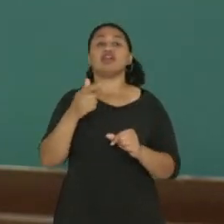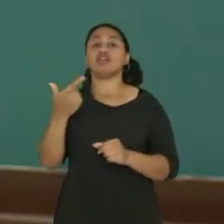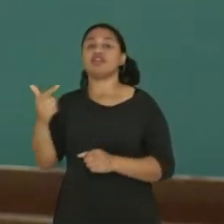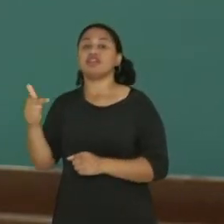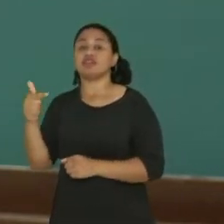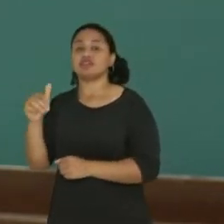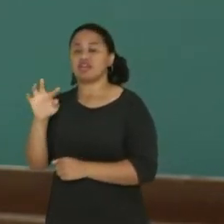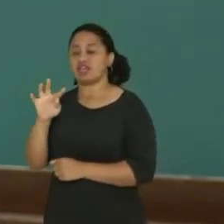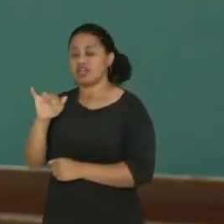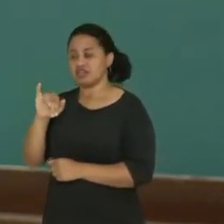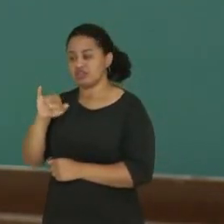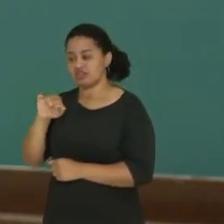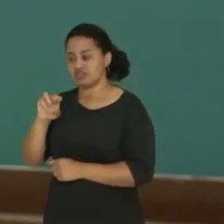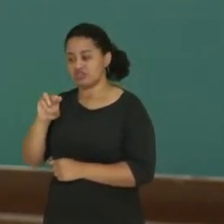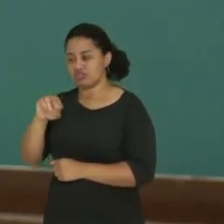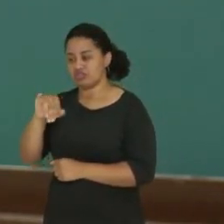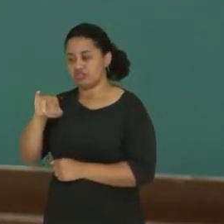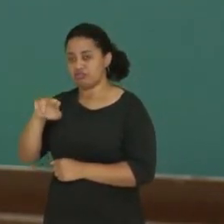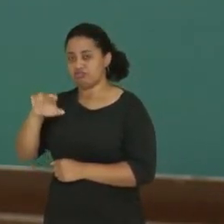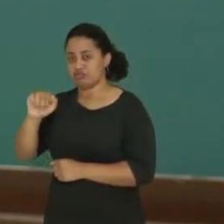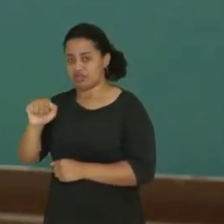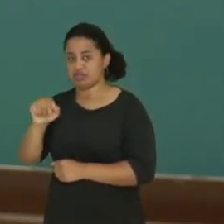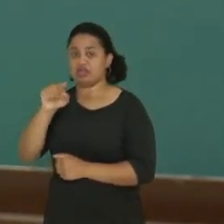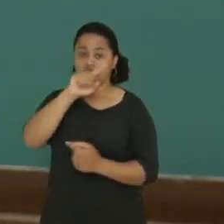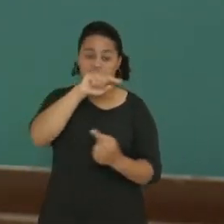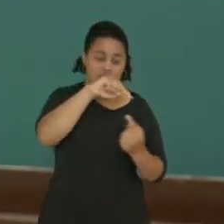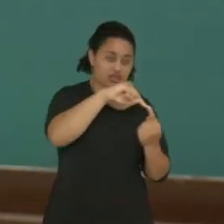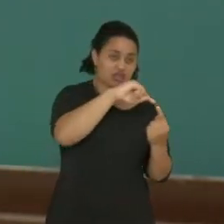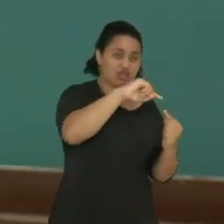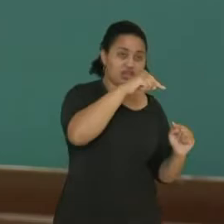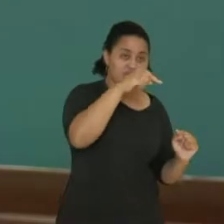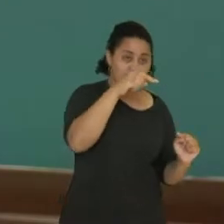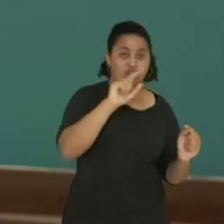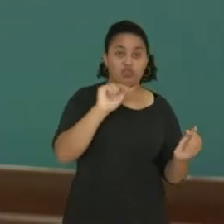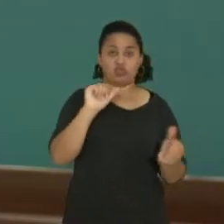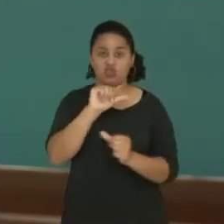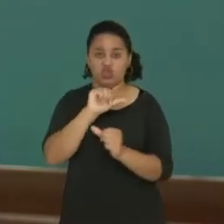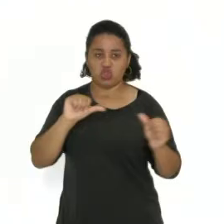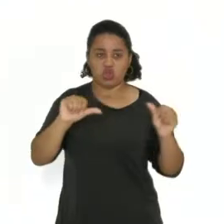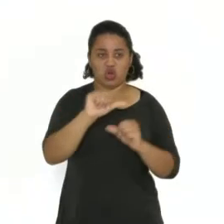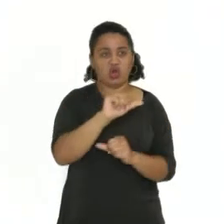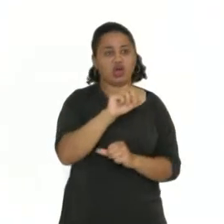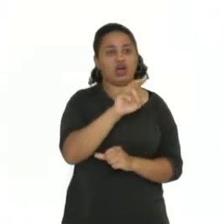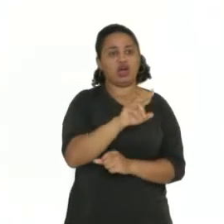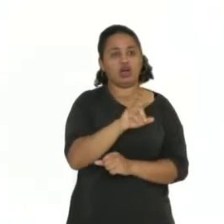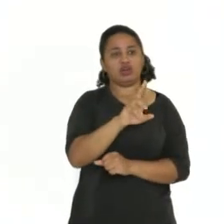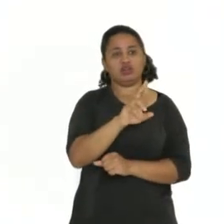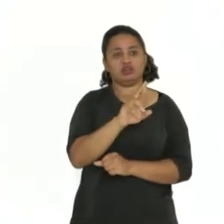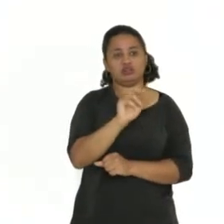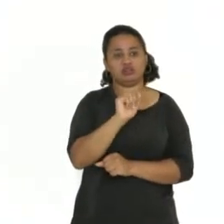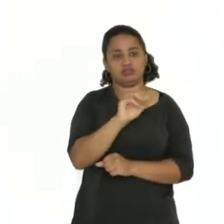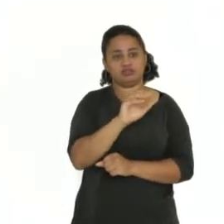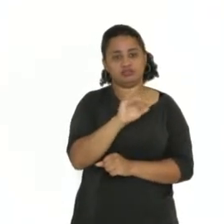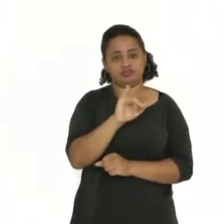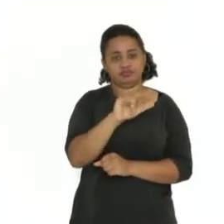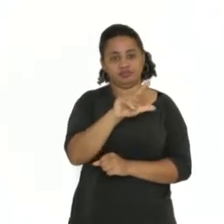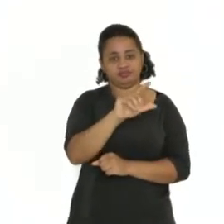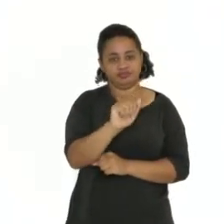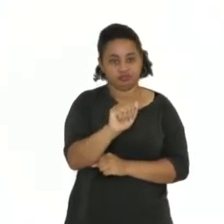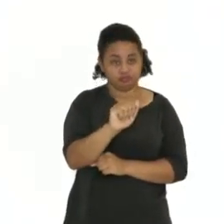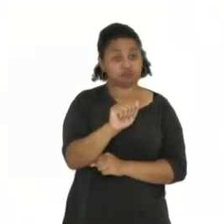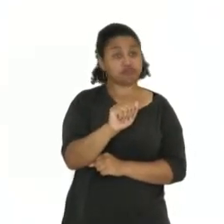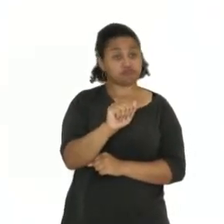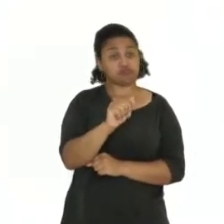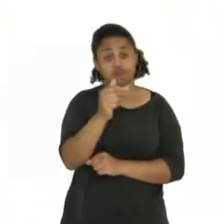mais a timina. No RNA, em vez da timina, nós vamos encontrar a uracila.